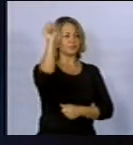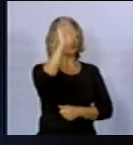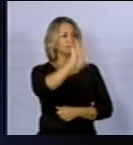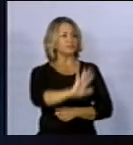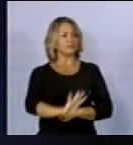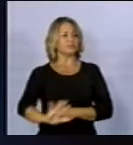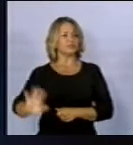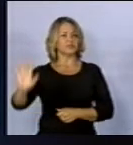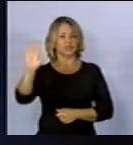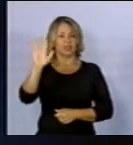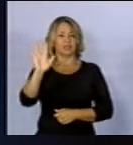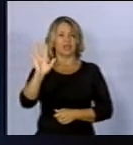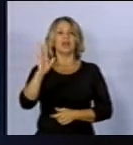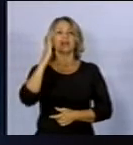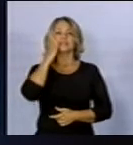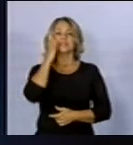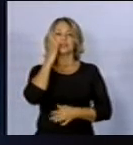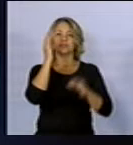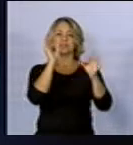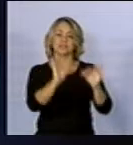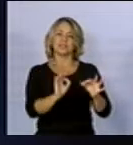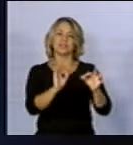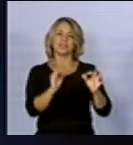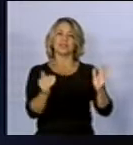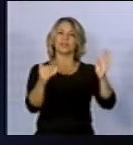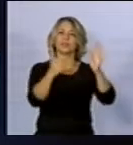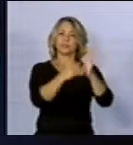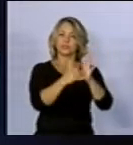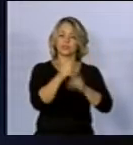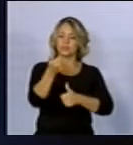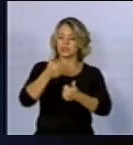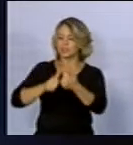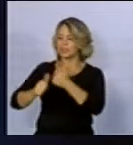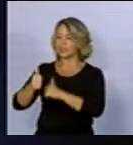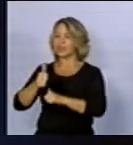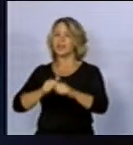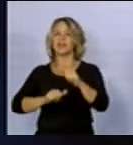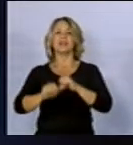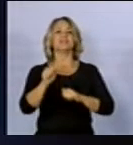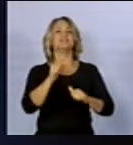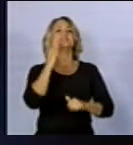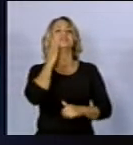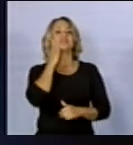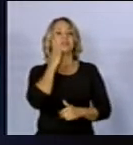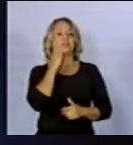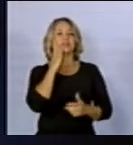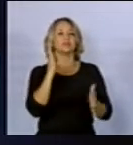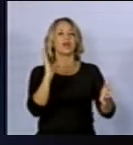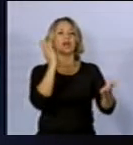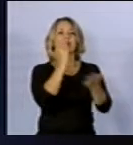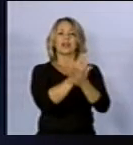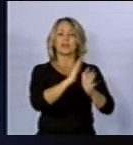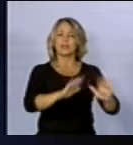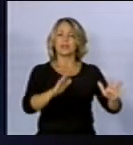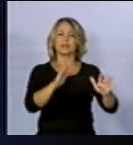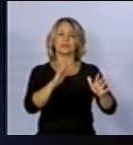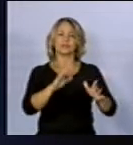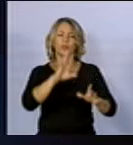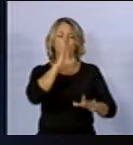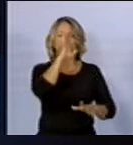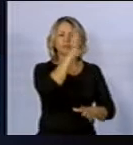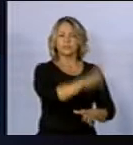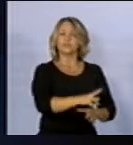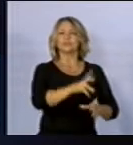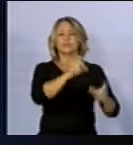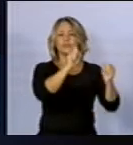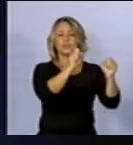vcum assume em última análise a condição de meio instrumental destinado a neutralizar o abuso do poder econômico